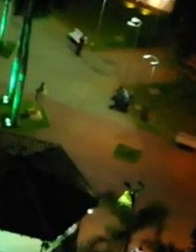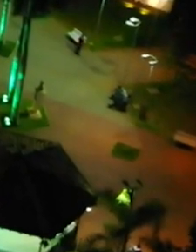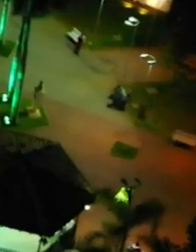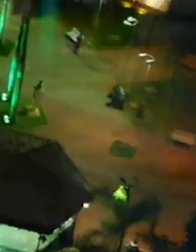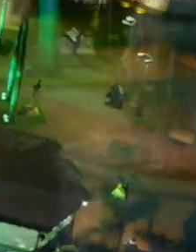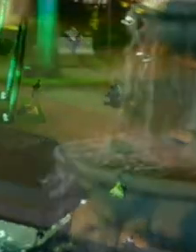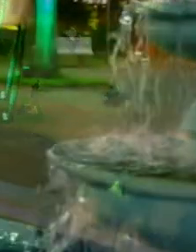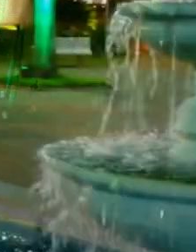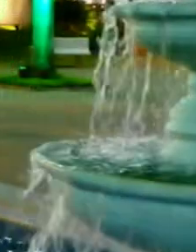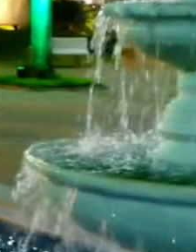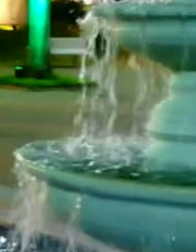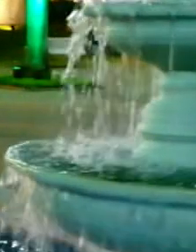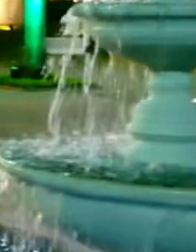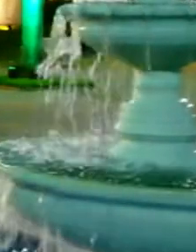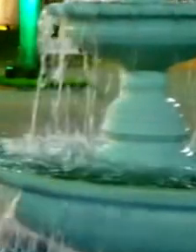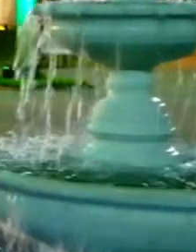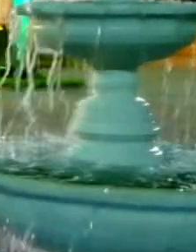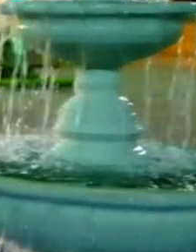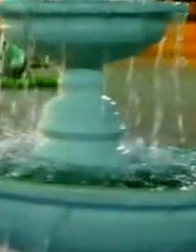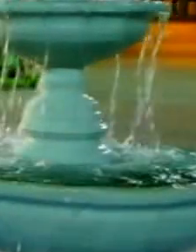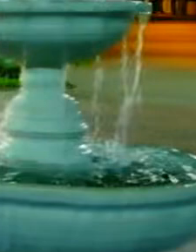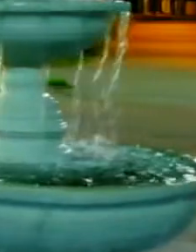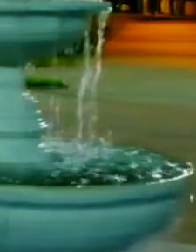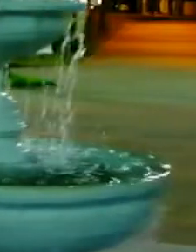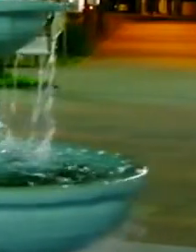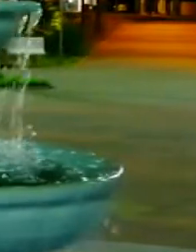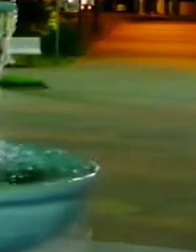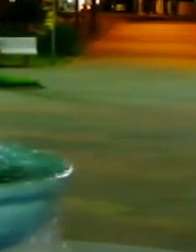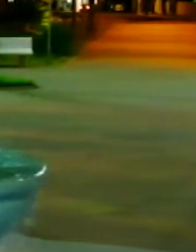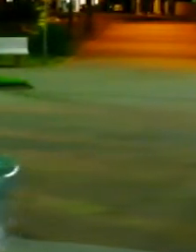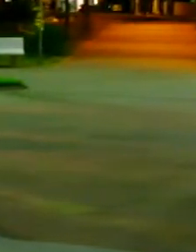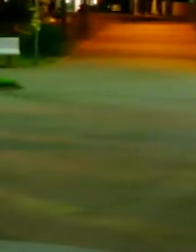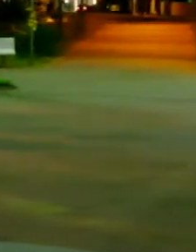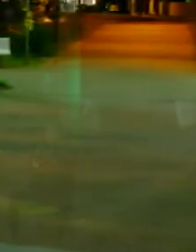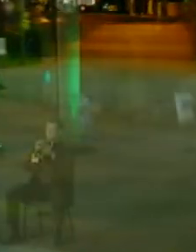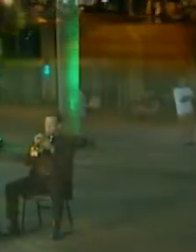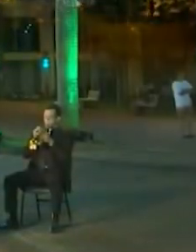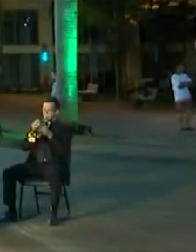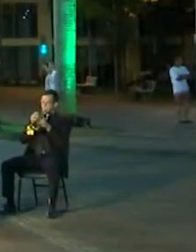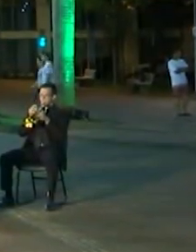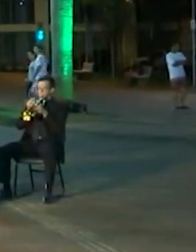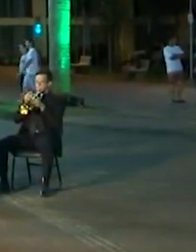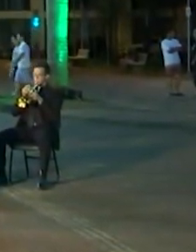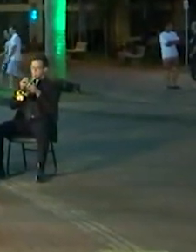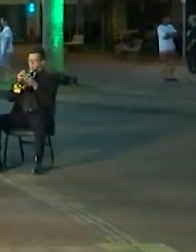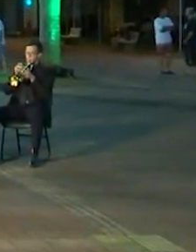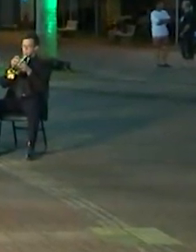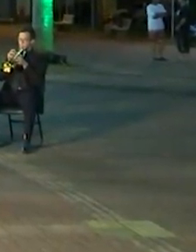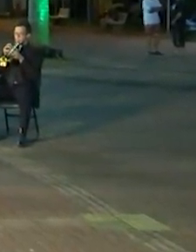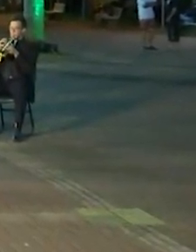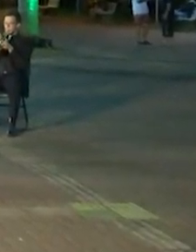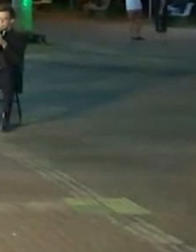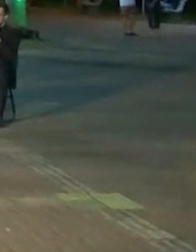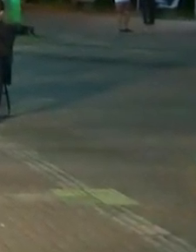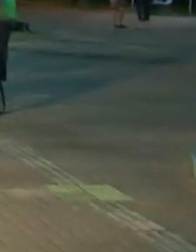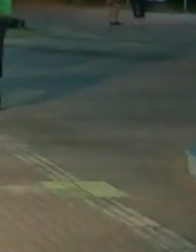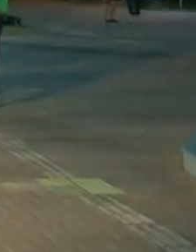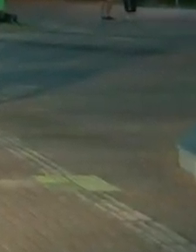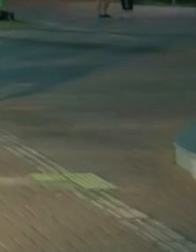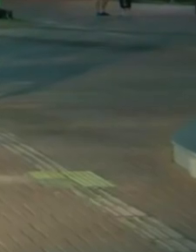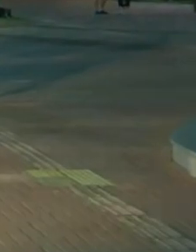novo. O gado, a agricultura constrói a riqueza